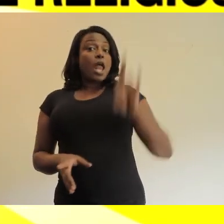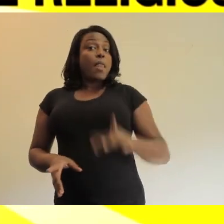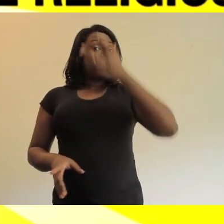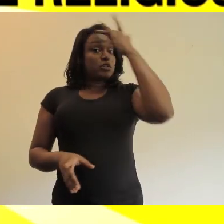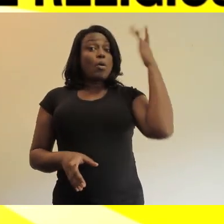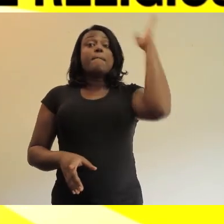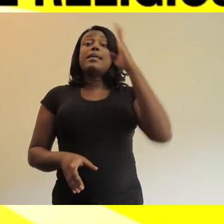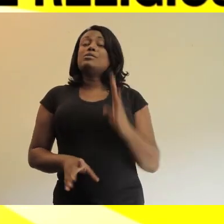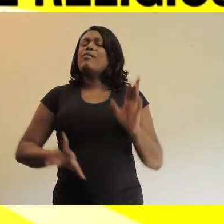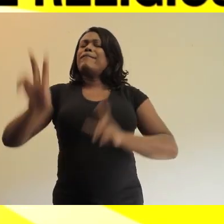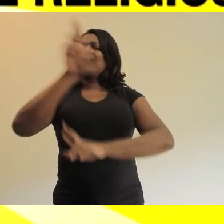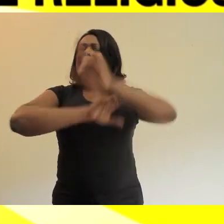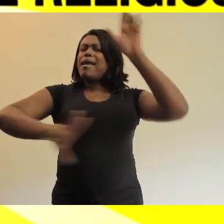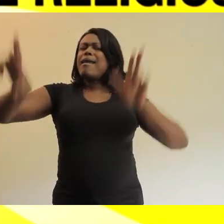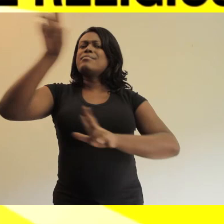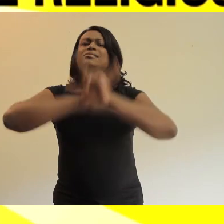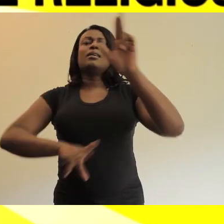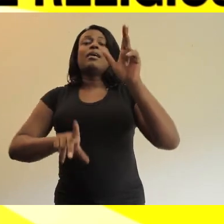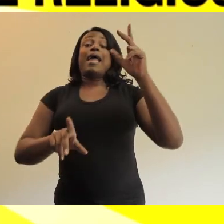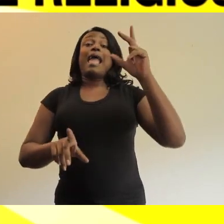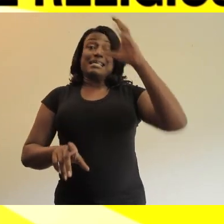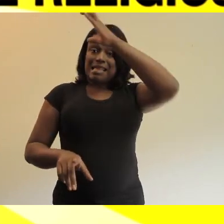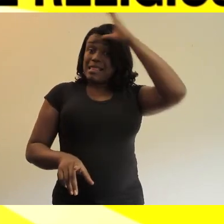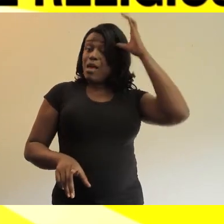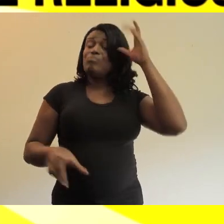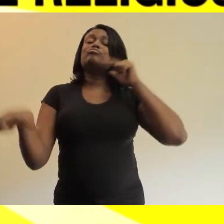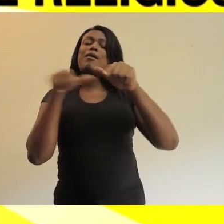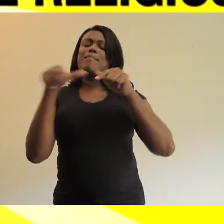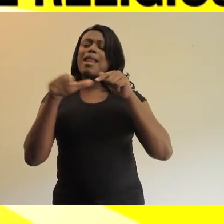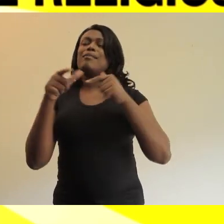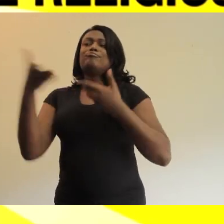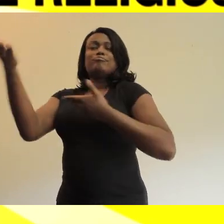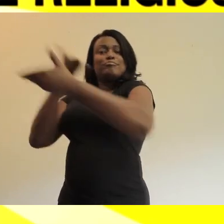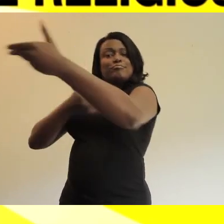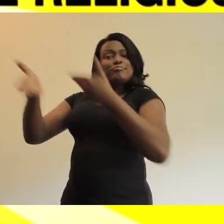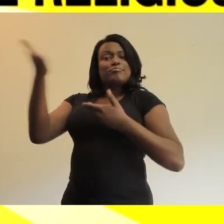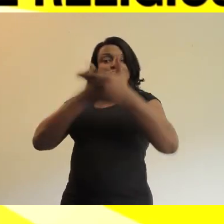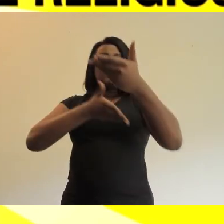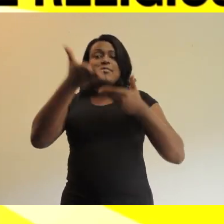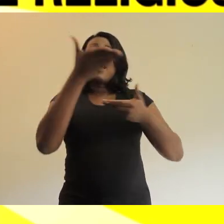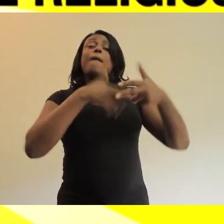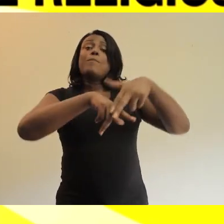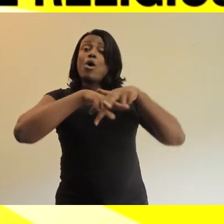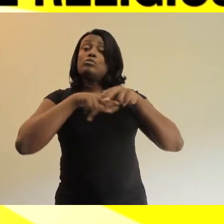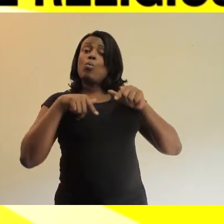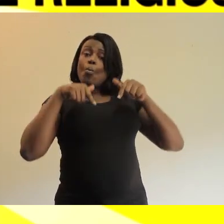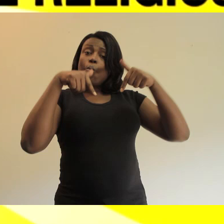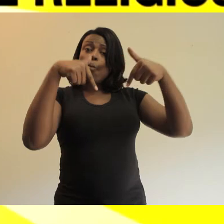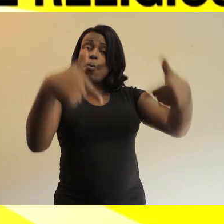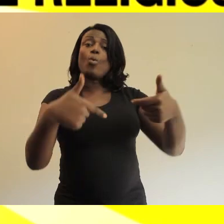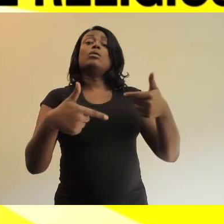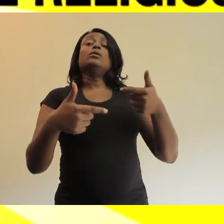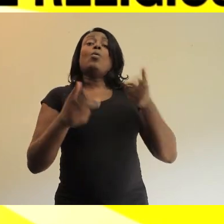cores cidadãos que fazem o intercâmbio e por meio desse intercâmbio resistem Cultura naturalmente e fazem